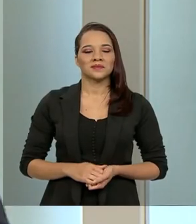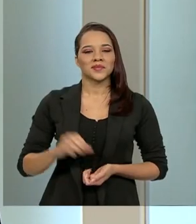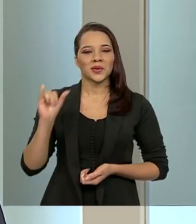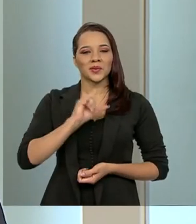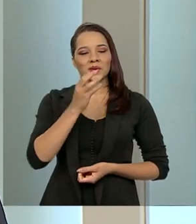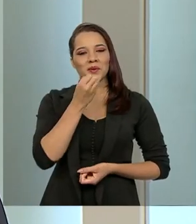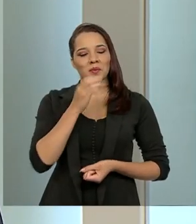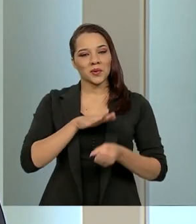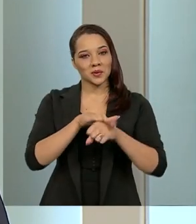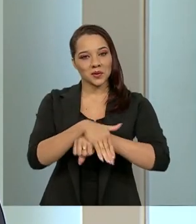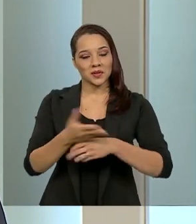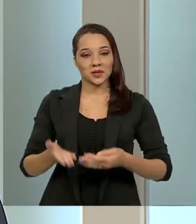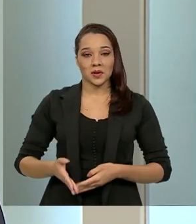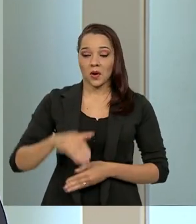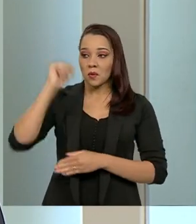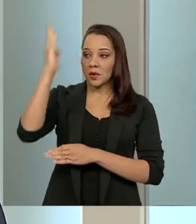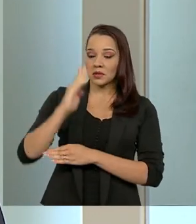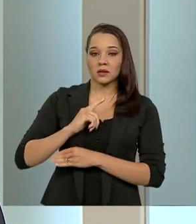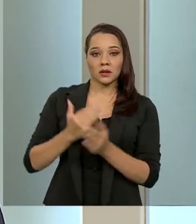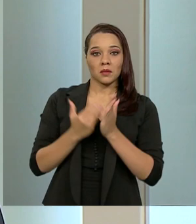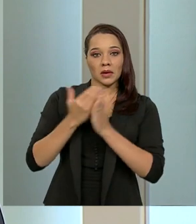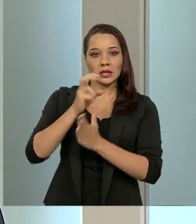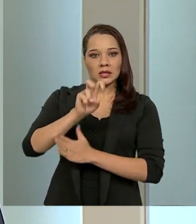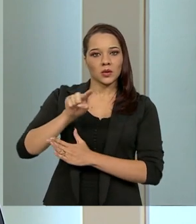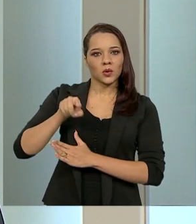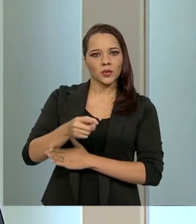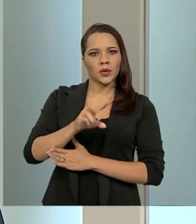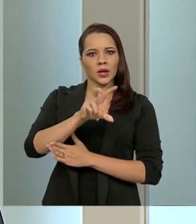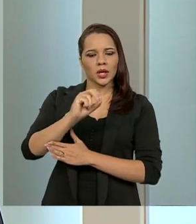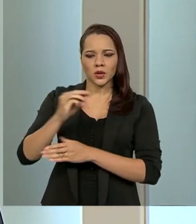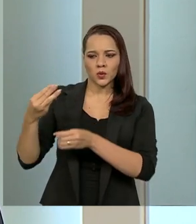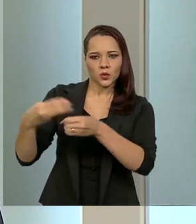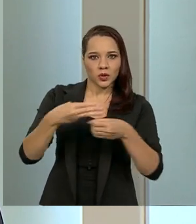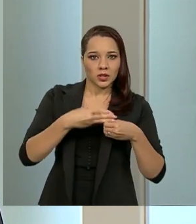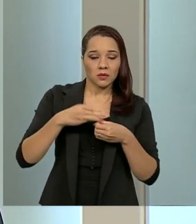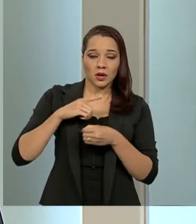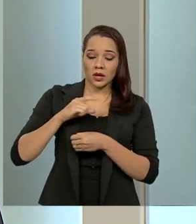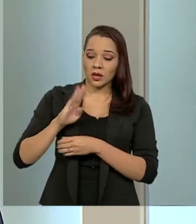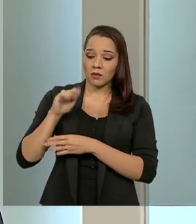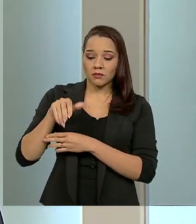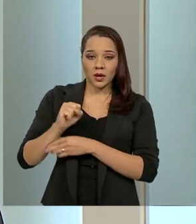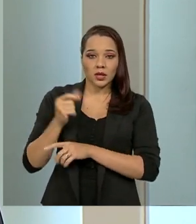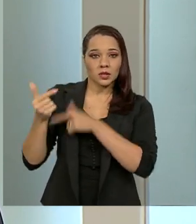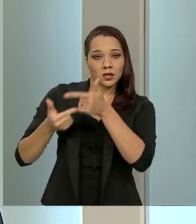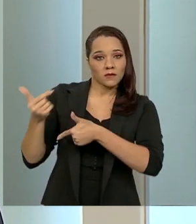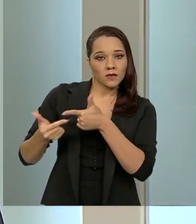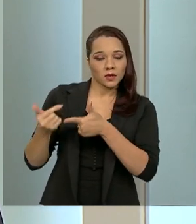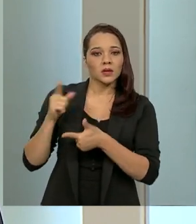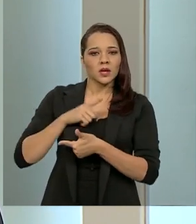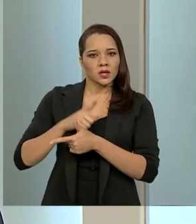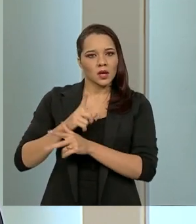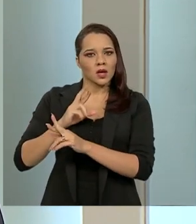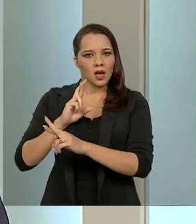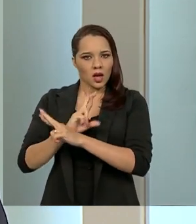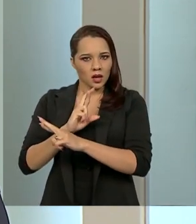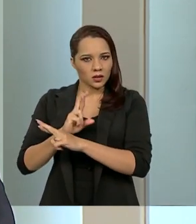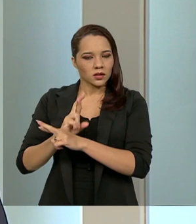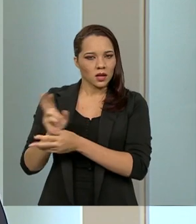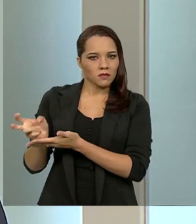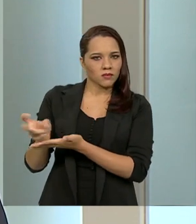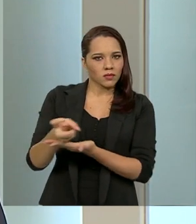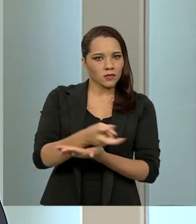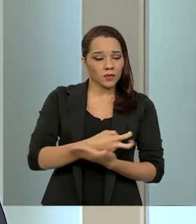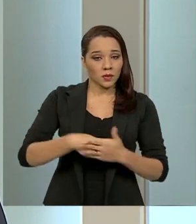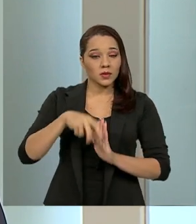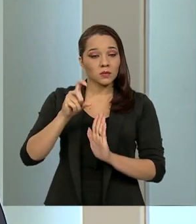Olá, boa noite. O Brasil tem mais de 5.500 municípios que produzem bens, serviços, geram receitas e arrecadação